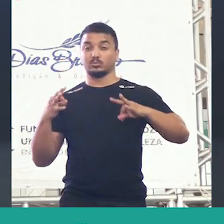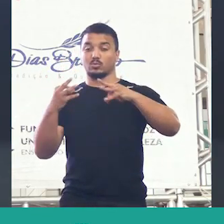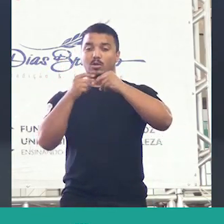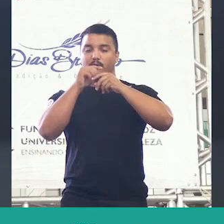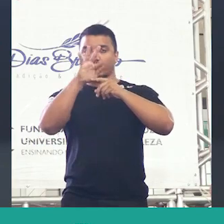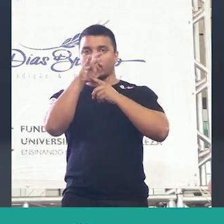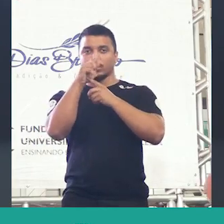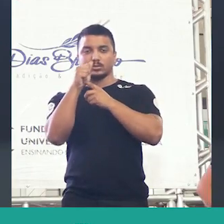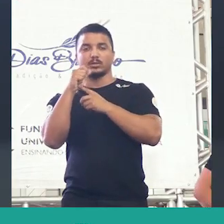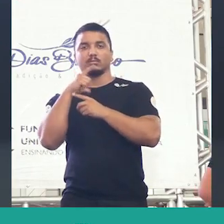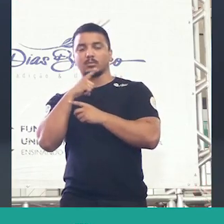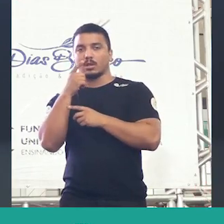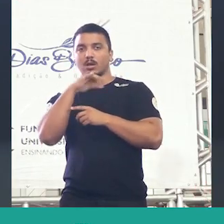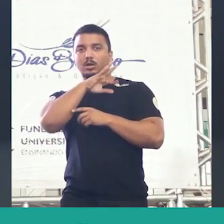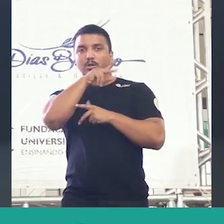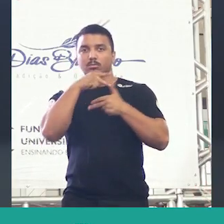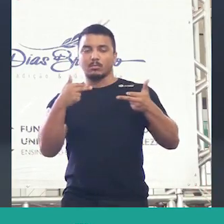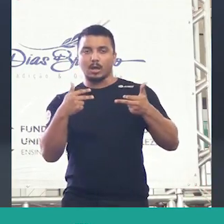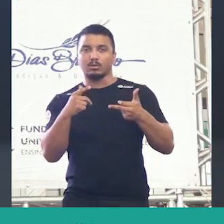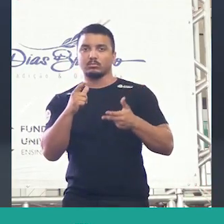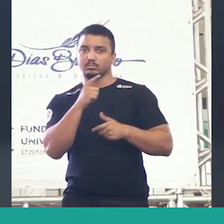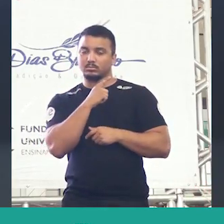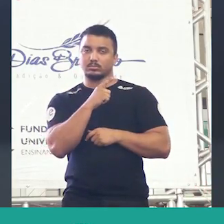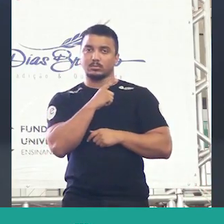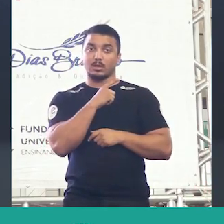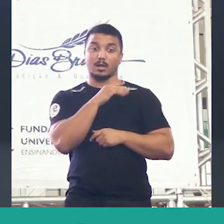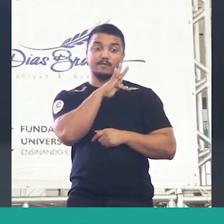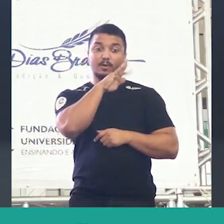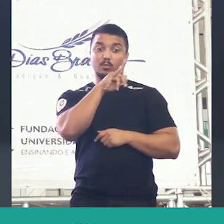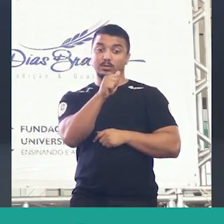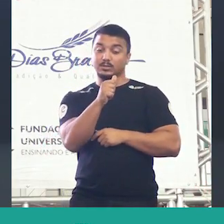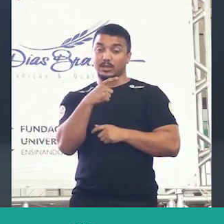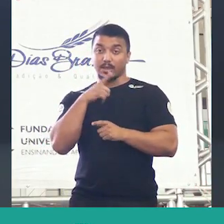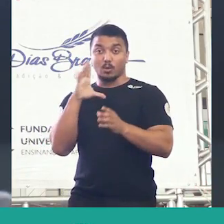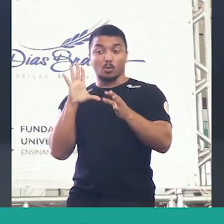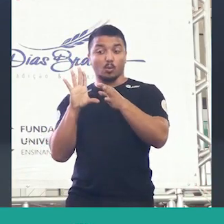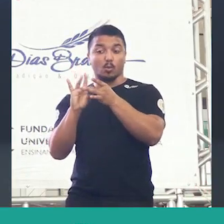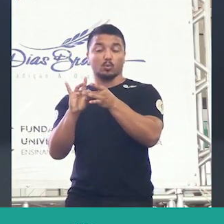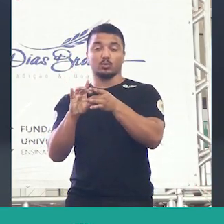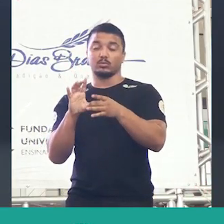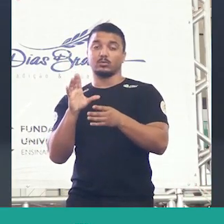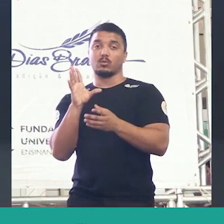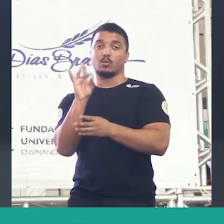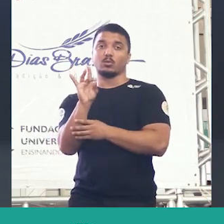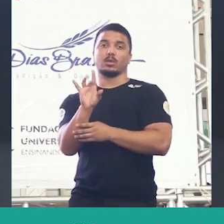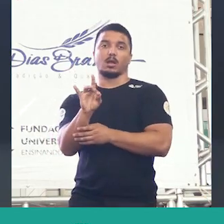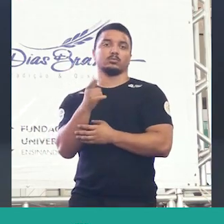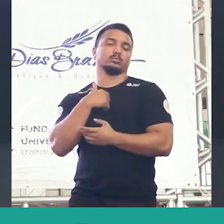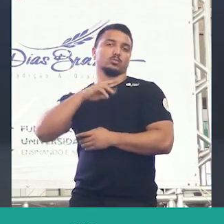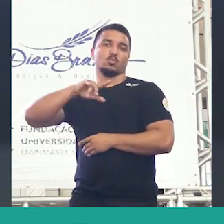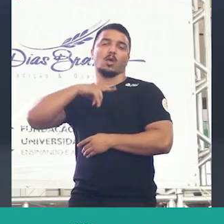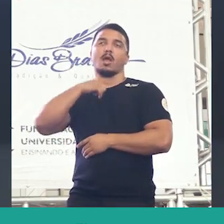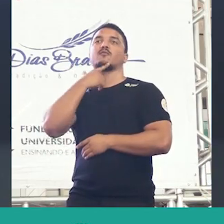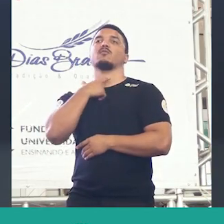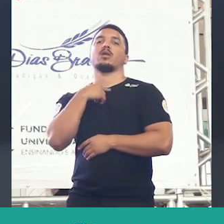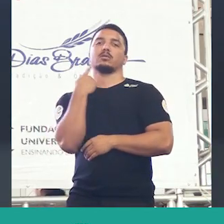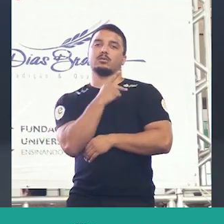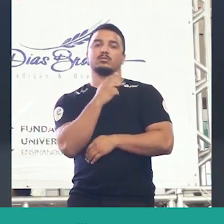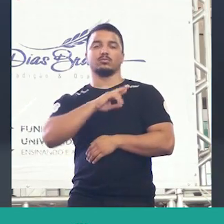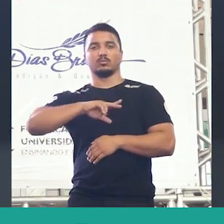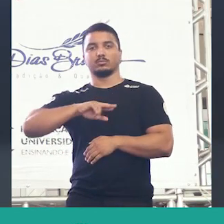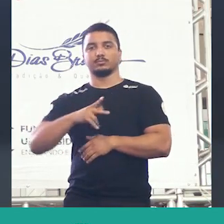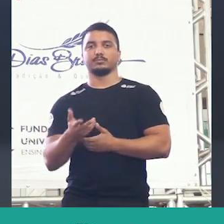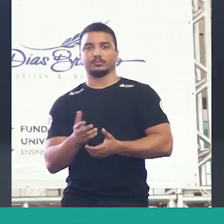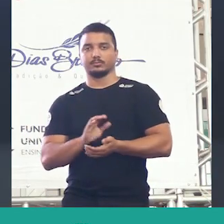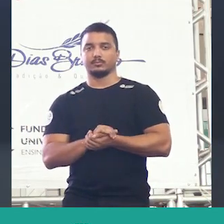frequências desejadas pelo animal. Não é frequência desejada, é a frequência de quem ele está em contato. Não é ele que deseja. Ficou em cima do